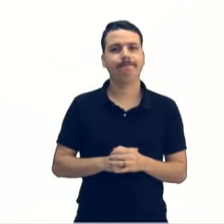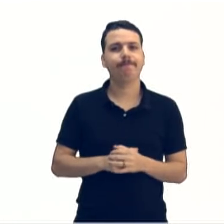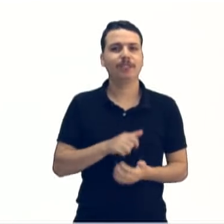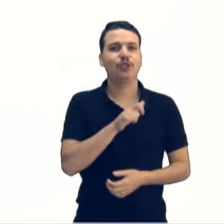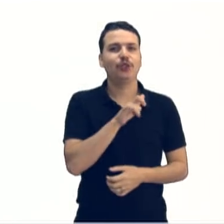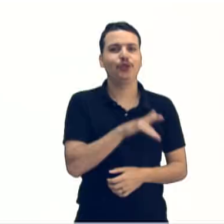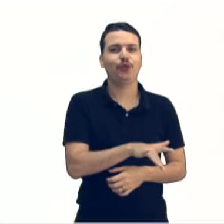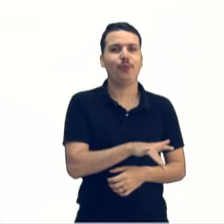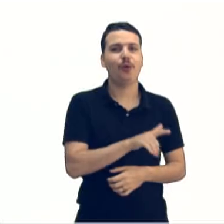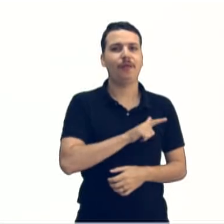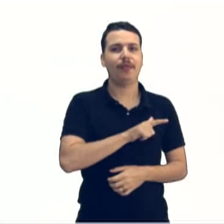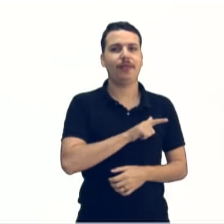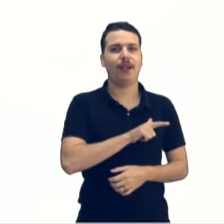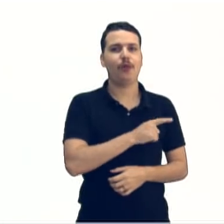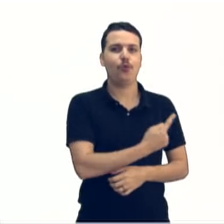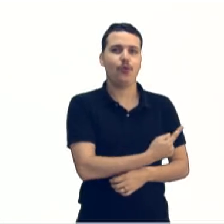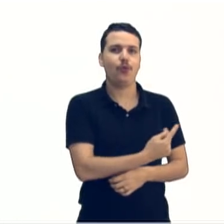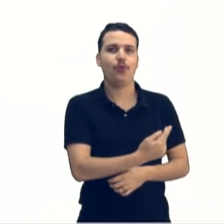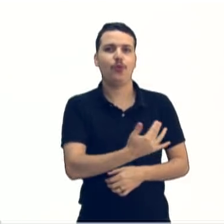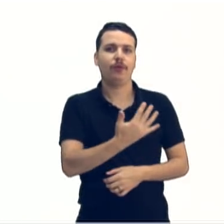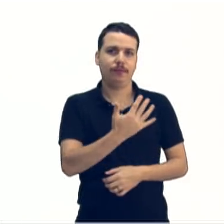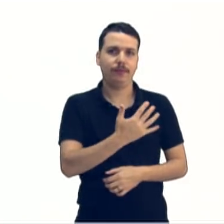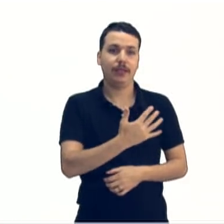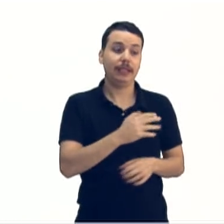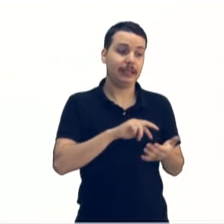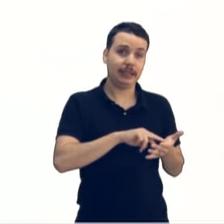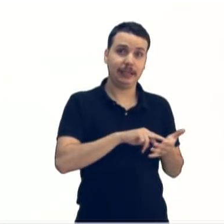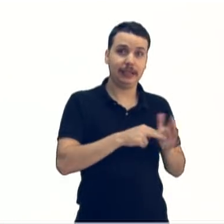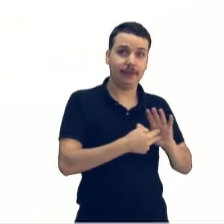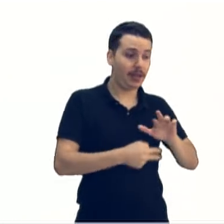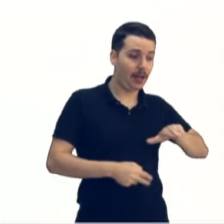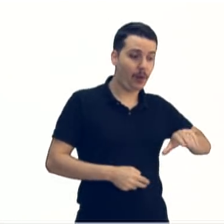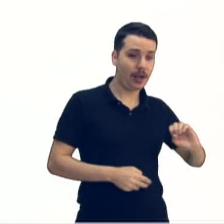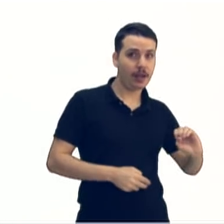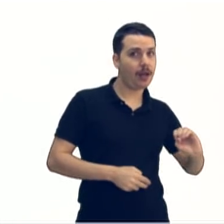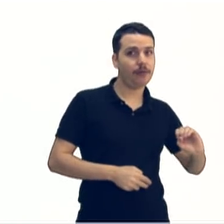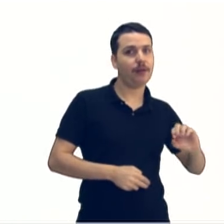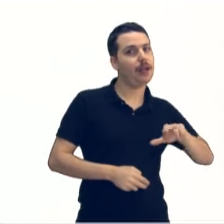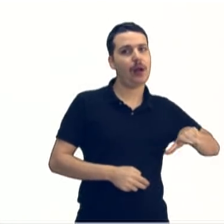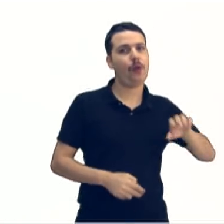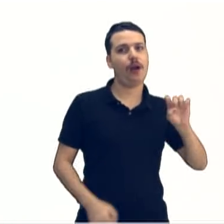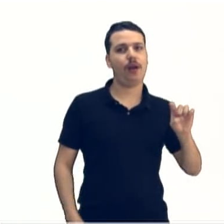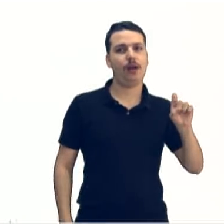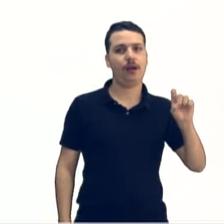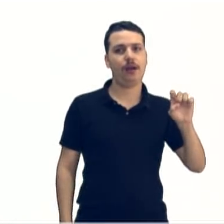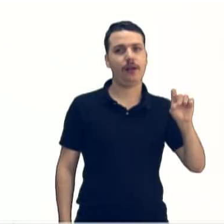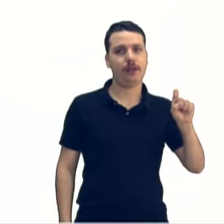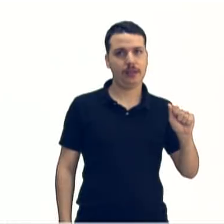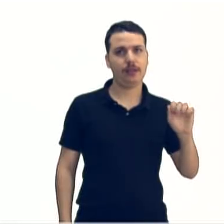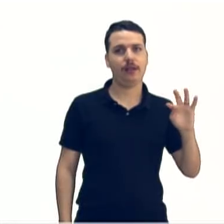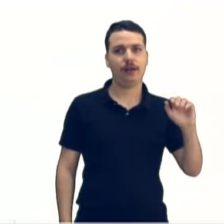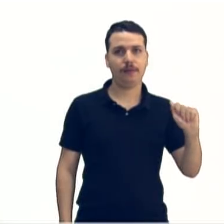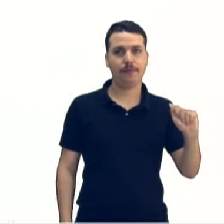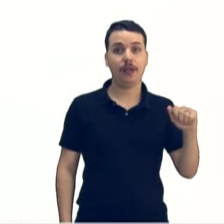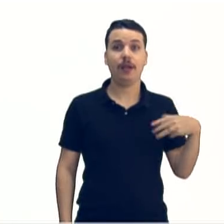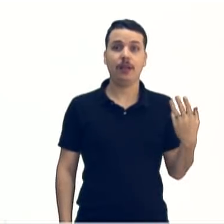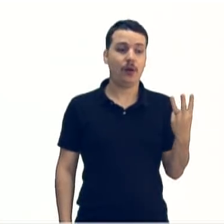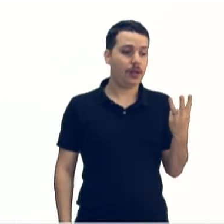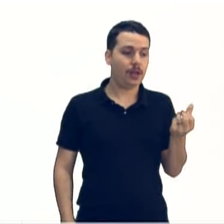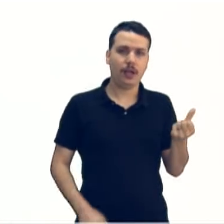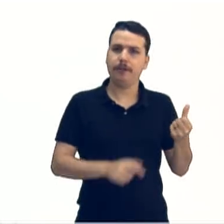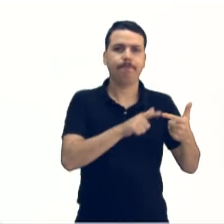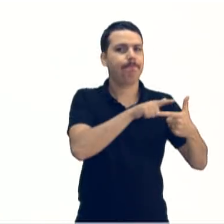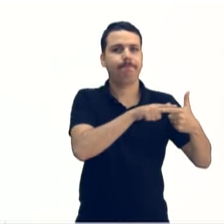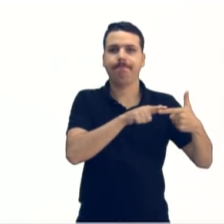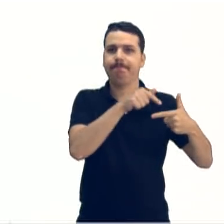Sobrou resto. Se sobrou resto, é uma divisão que não é exata. Então, o que eu vou concluir? Que 36 não é divisível